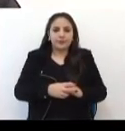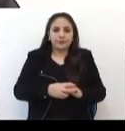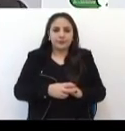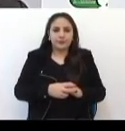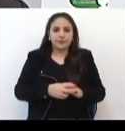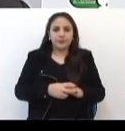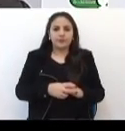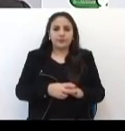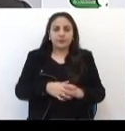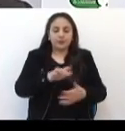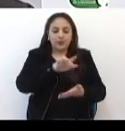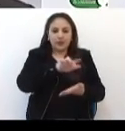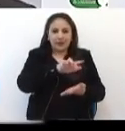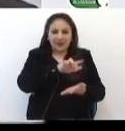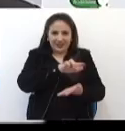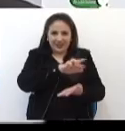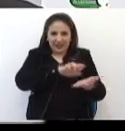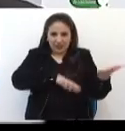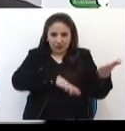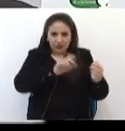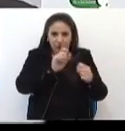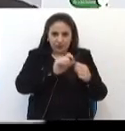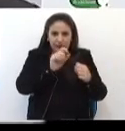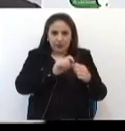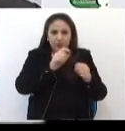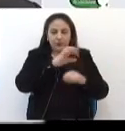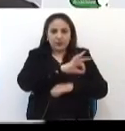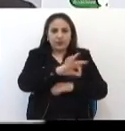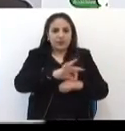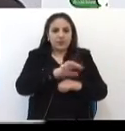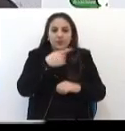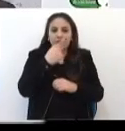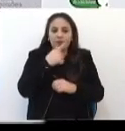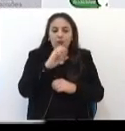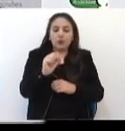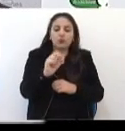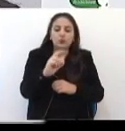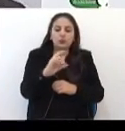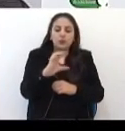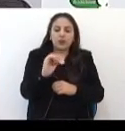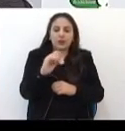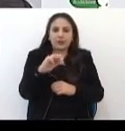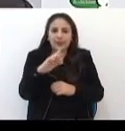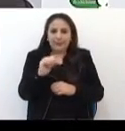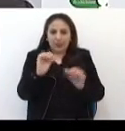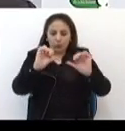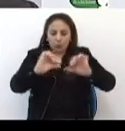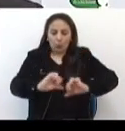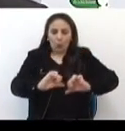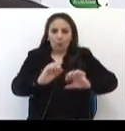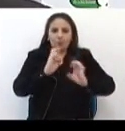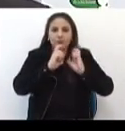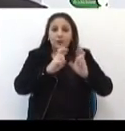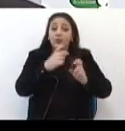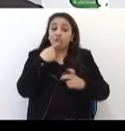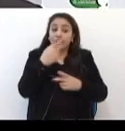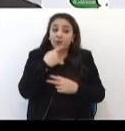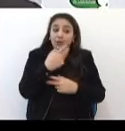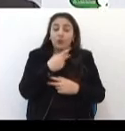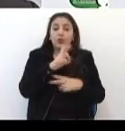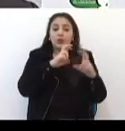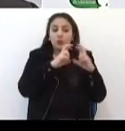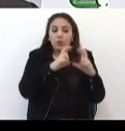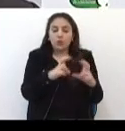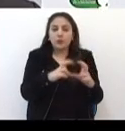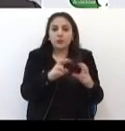companhia. O laudo feito pelo perito, ele não constatou o sucateamento dos ônibus. Ele constatou que os ônibus, sim, pelo